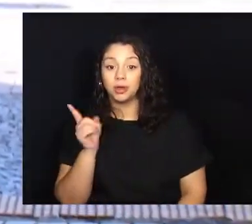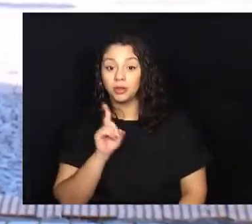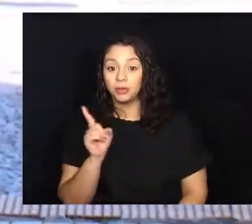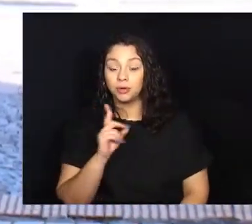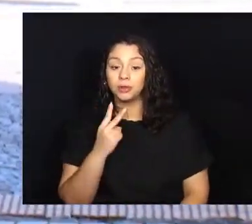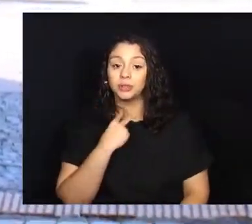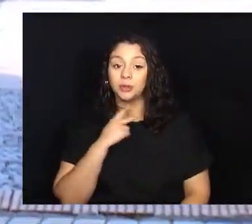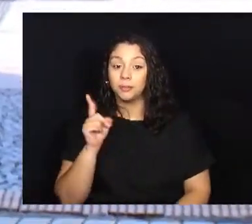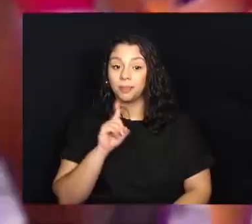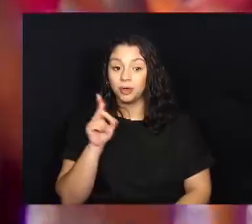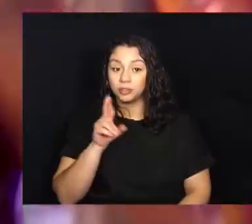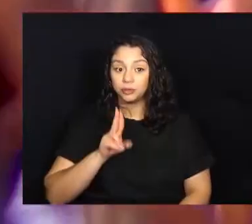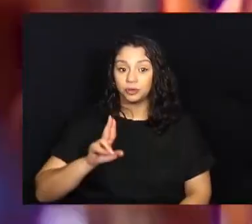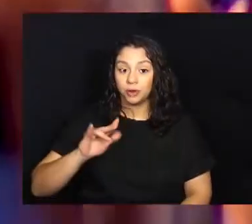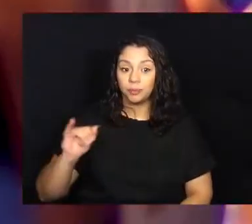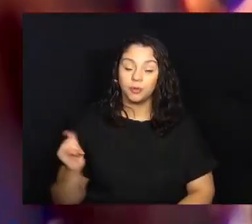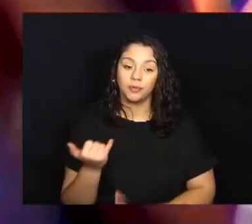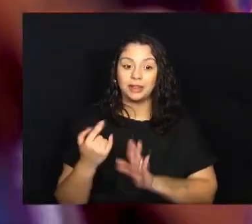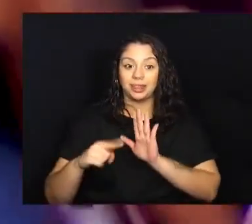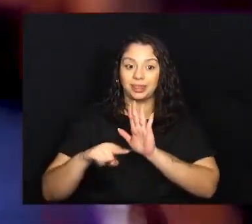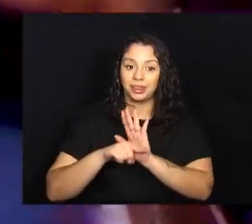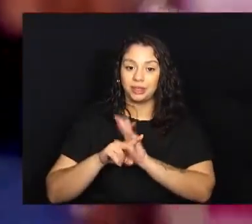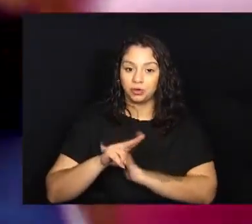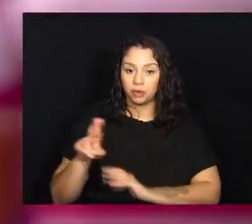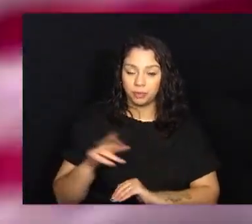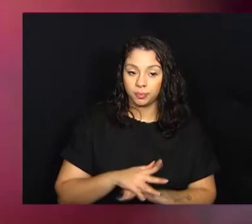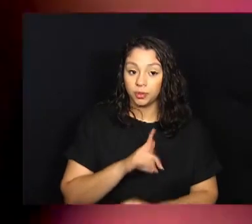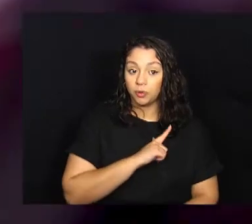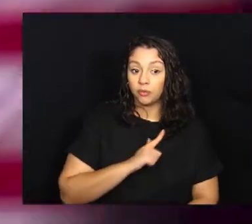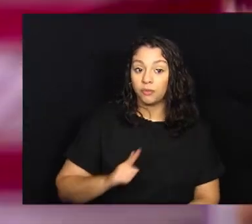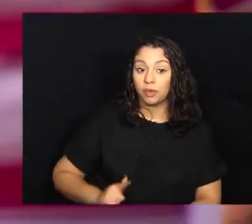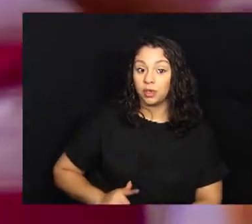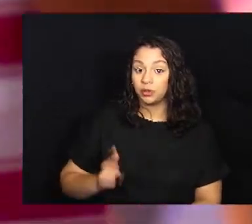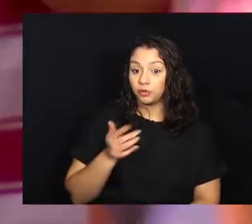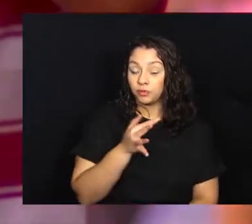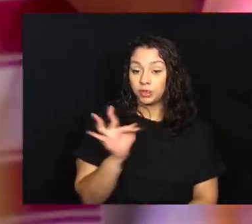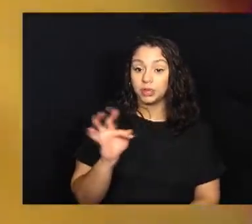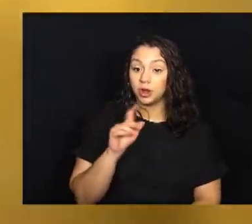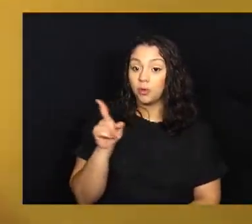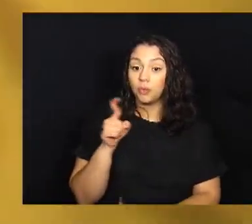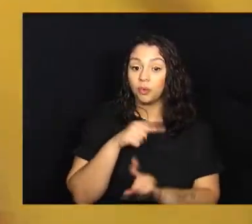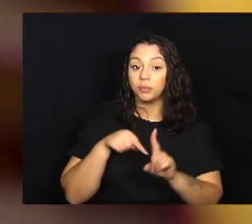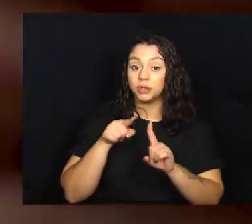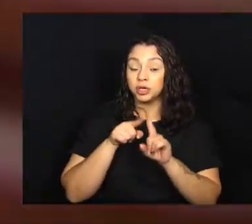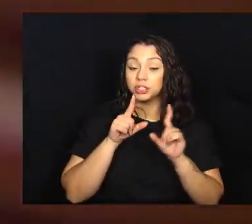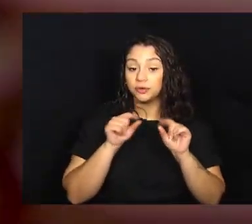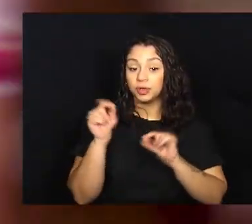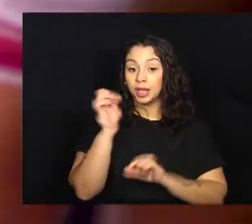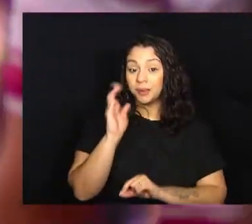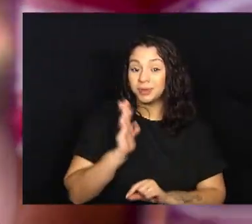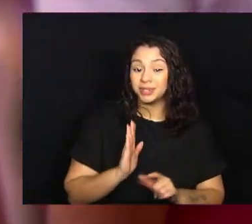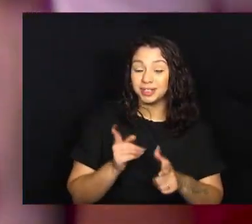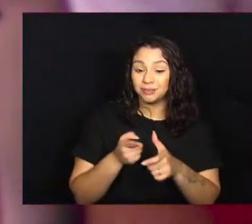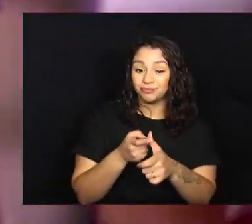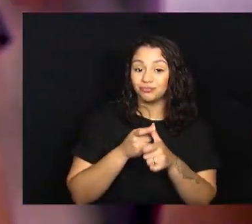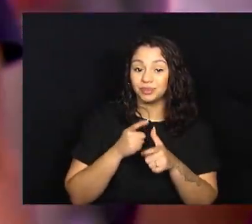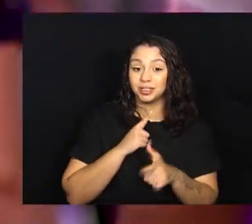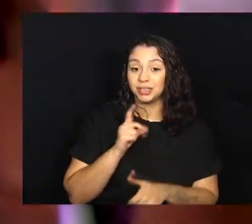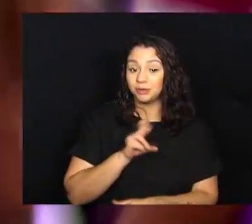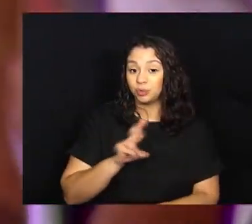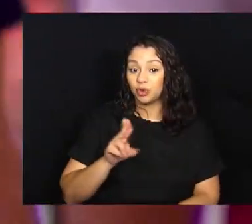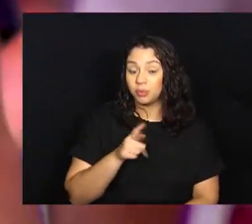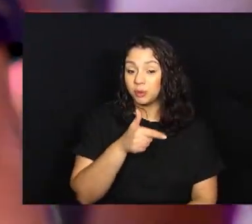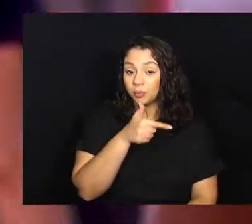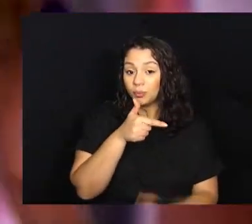negativar o cliente. Segundo o governo federal, o objetivo do Desenrola é que os brasileiros endividados limpem seus